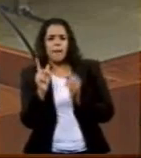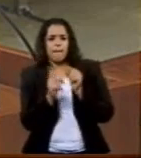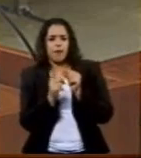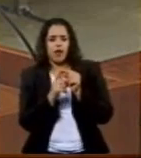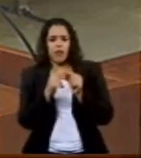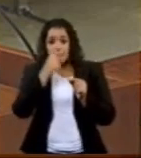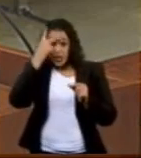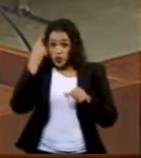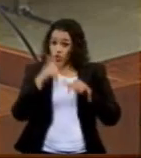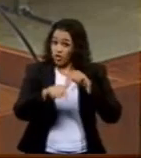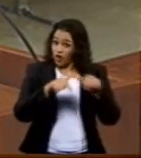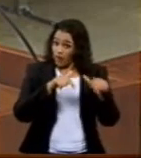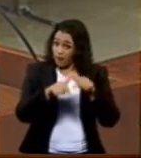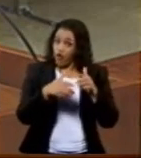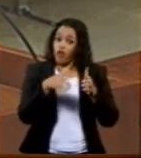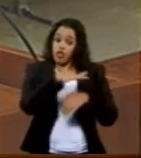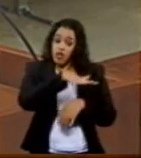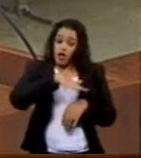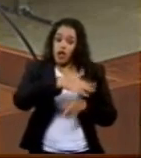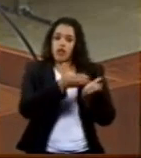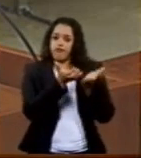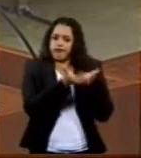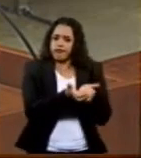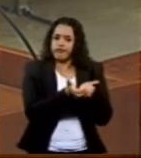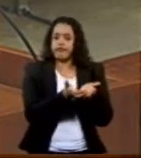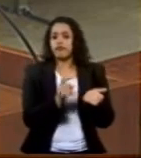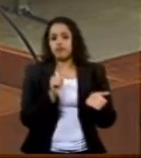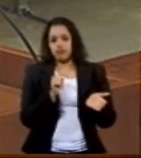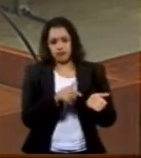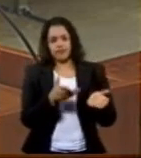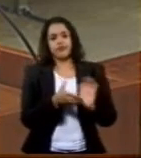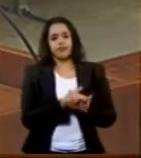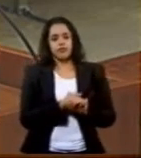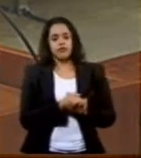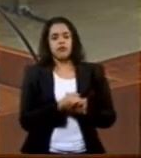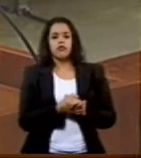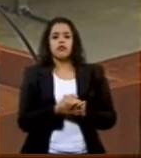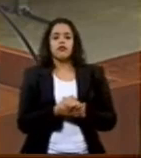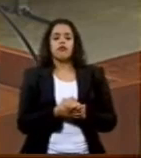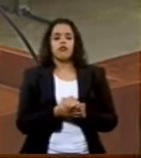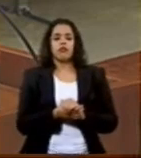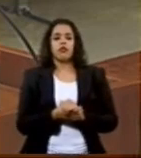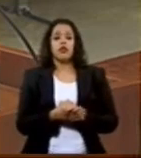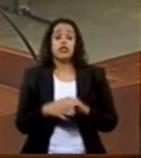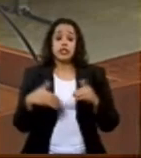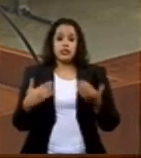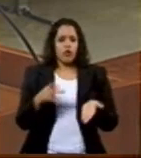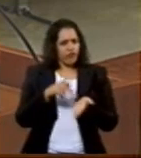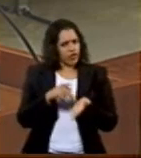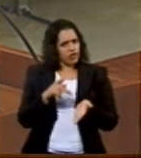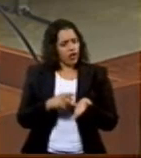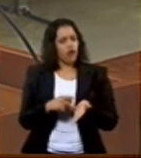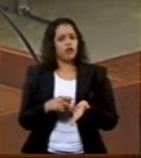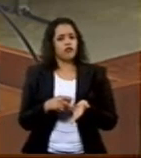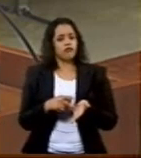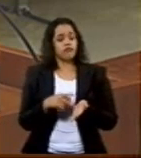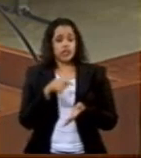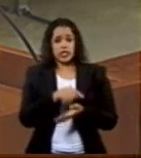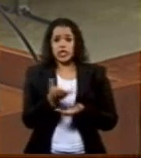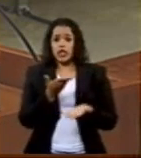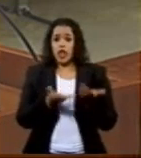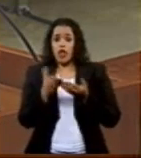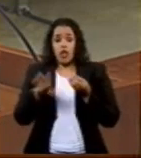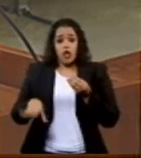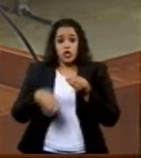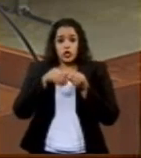que laboram no ambiente portuário. Não seria outra razão de ser a existência da lei. Tanto é verdade que se trata de